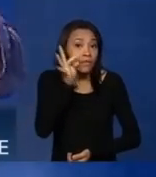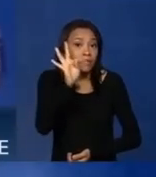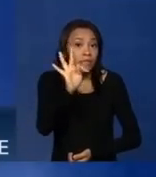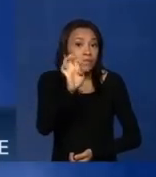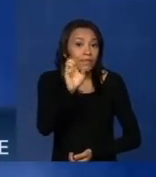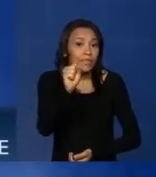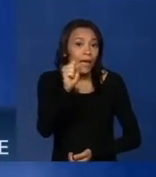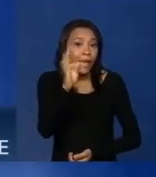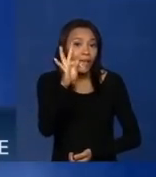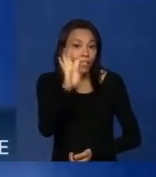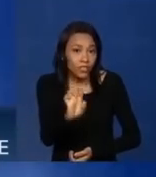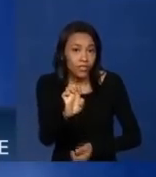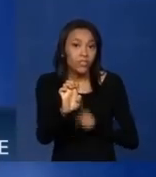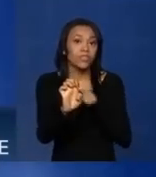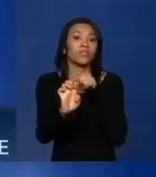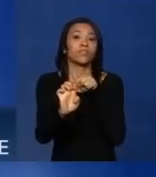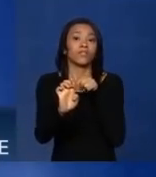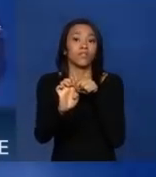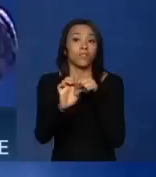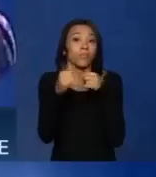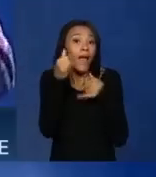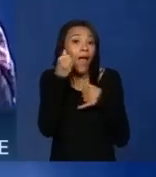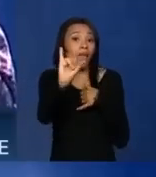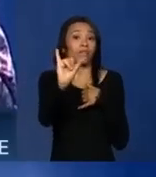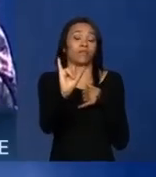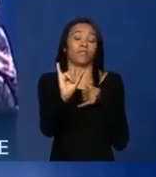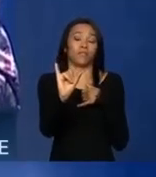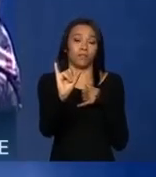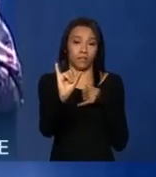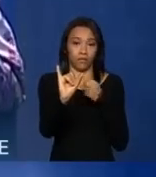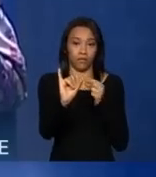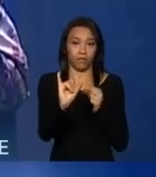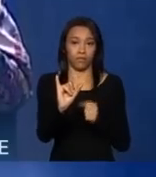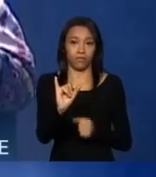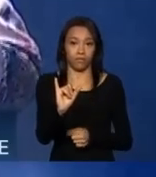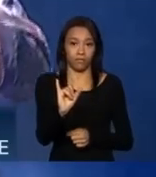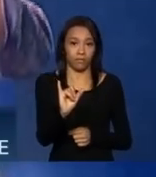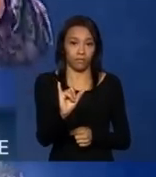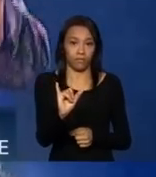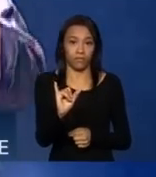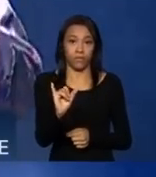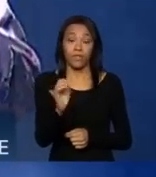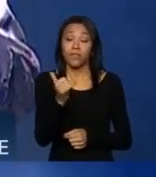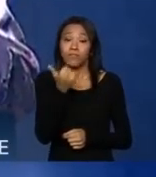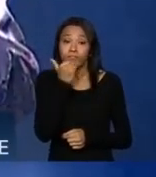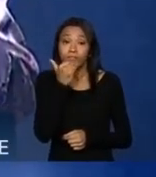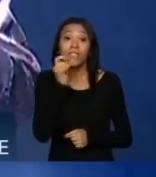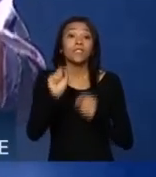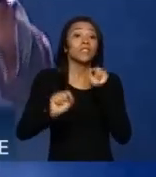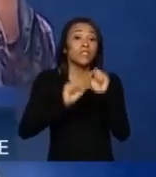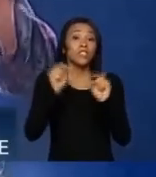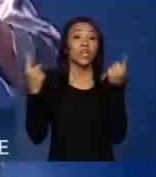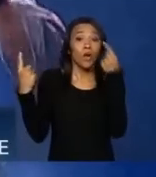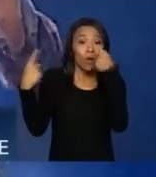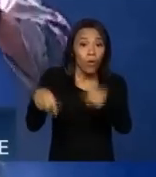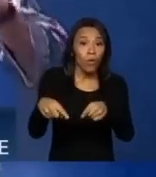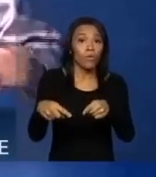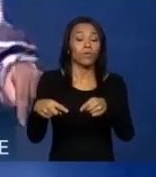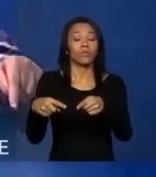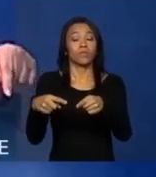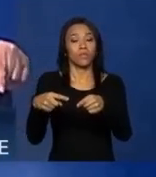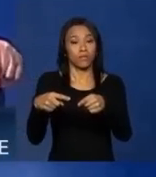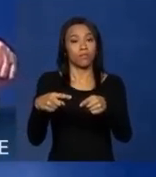de prevenção. De prevenção e de combate, e de